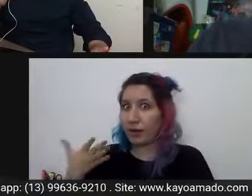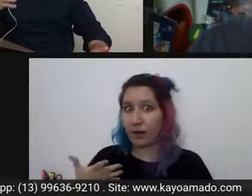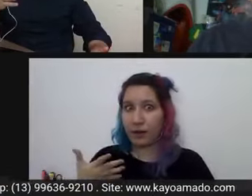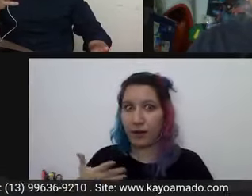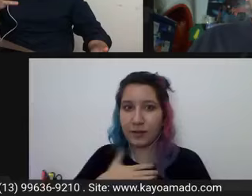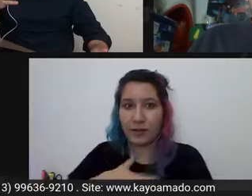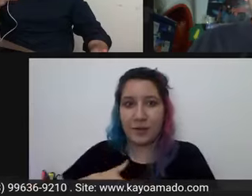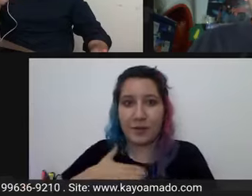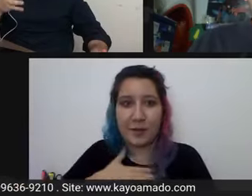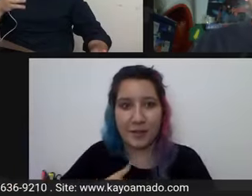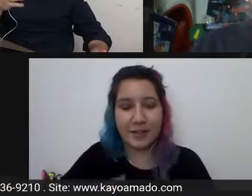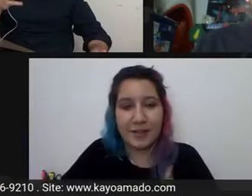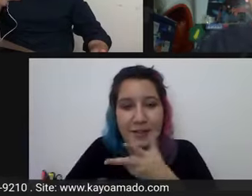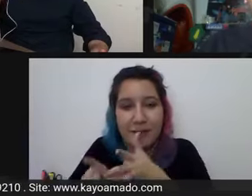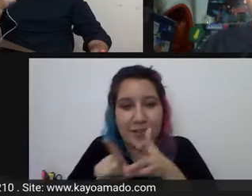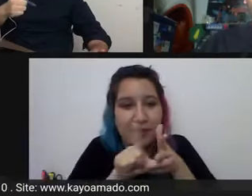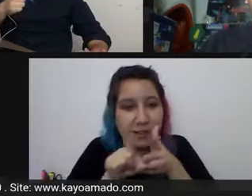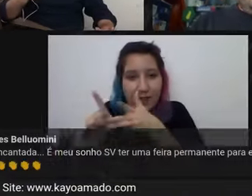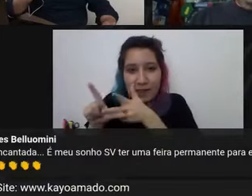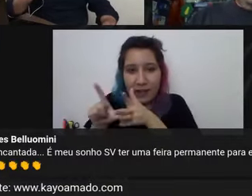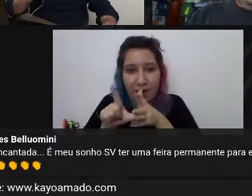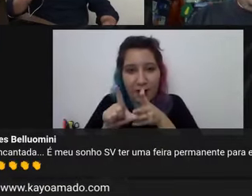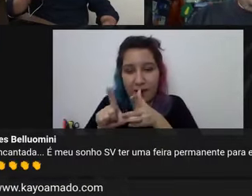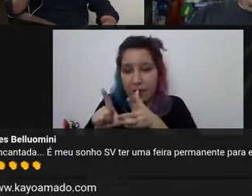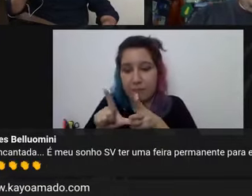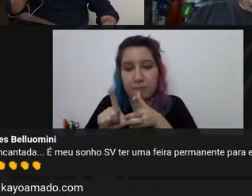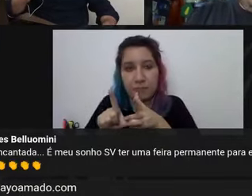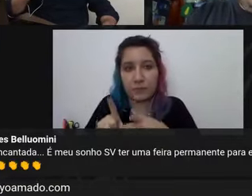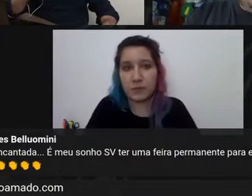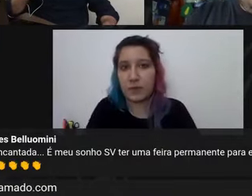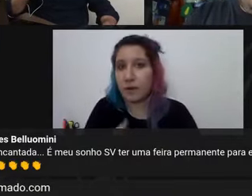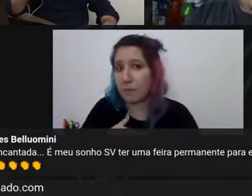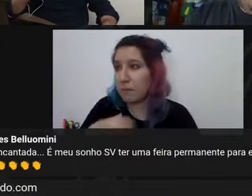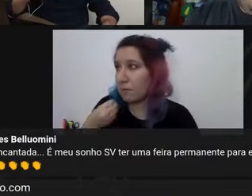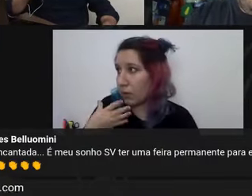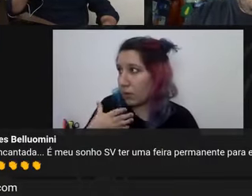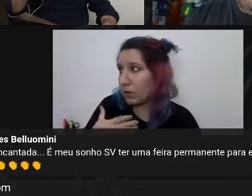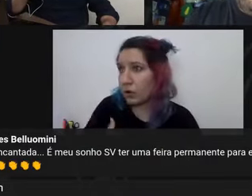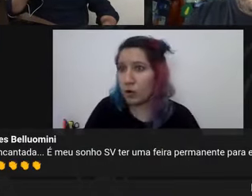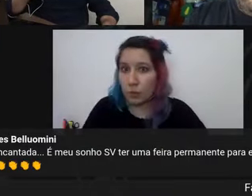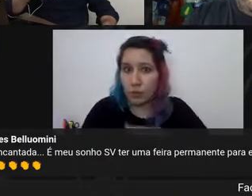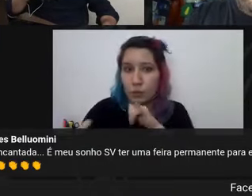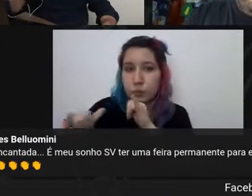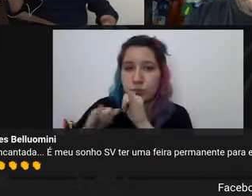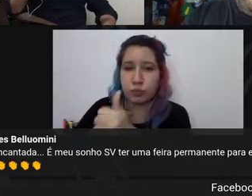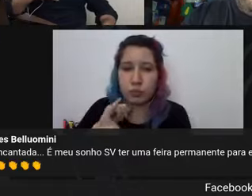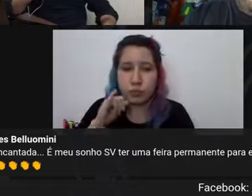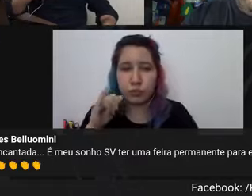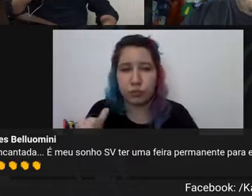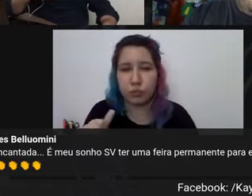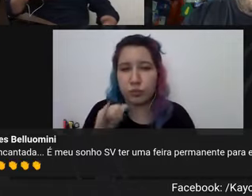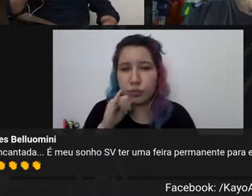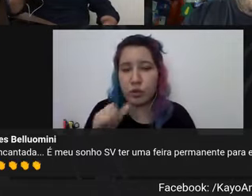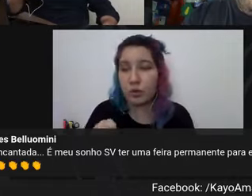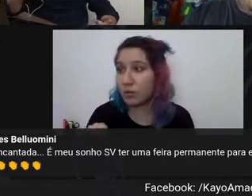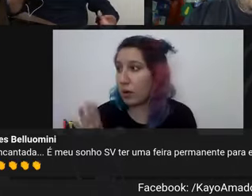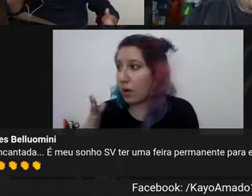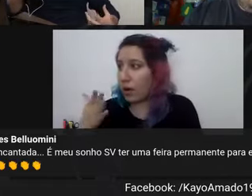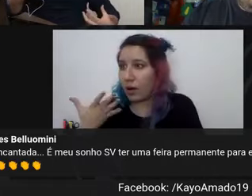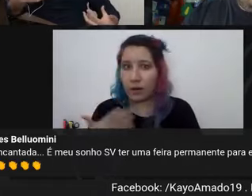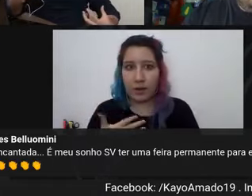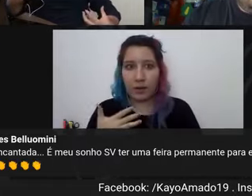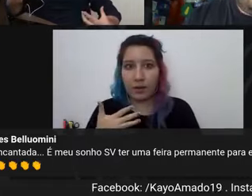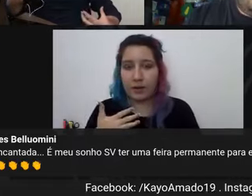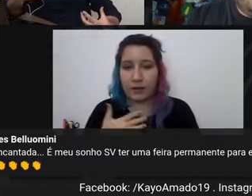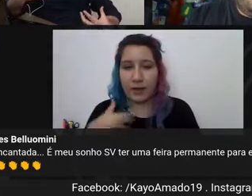da live, comenta aí. Estão gostando da live? Tá show. Eu estou vendo aqui comentários. Olha, a Mercedes já falou que está encantada. É